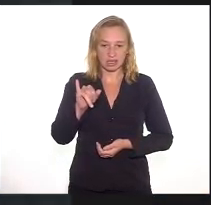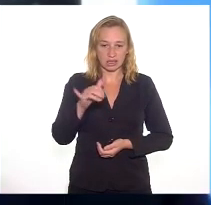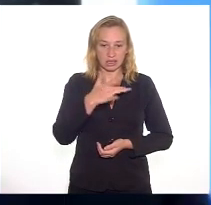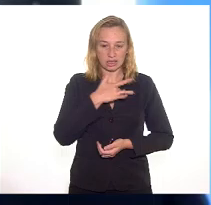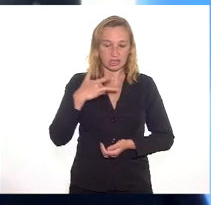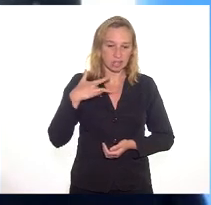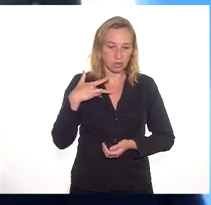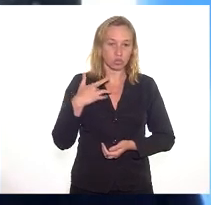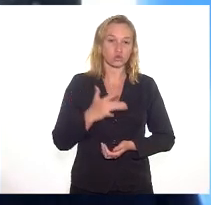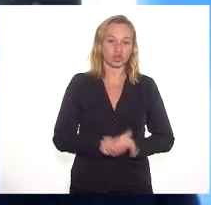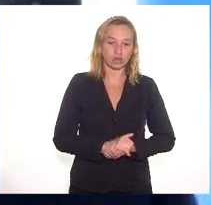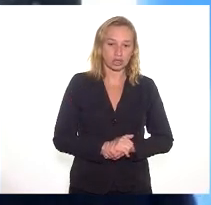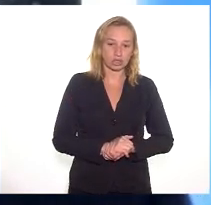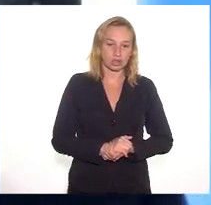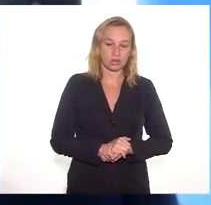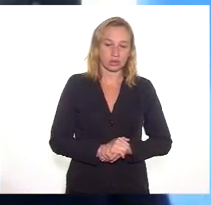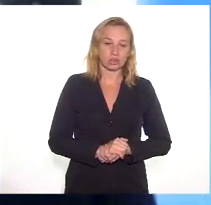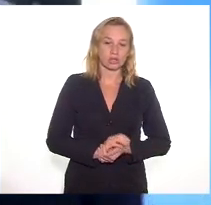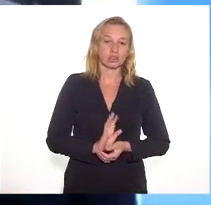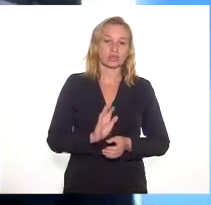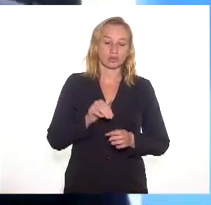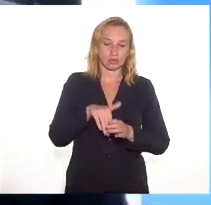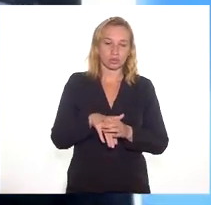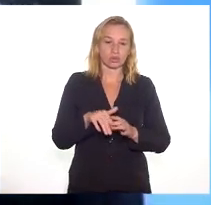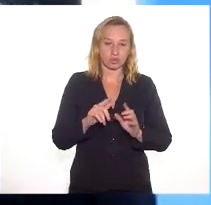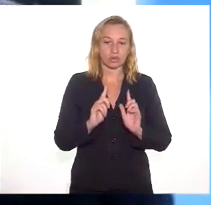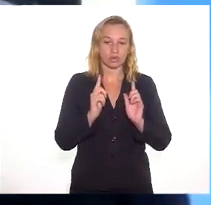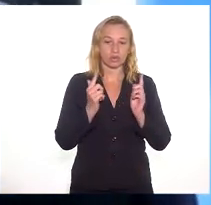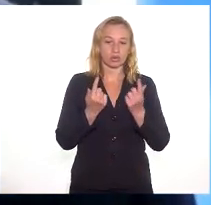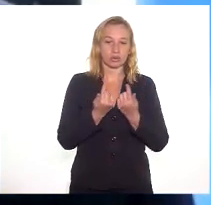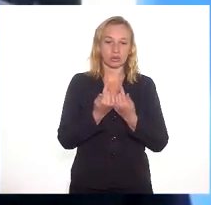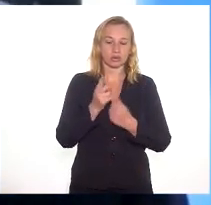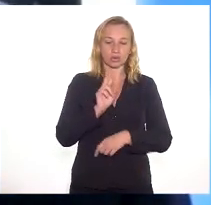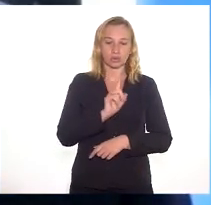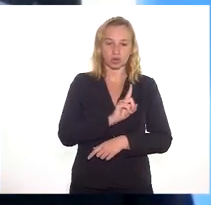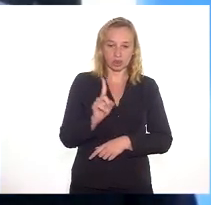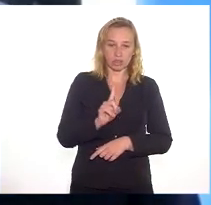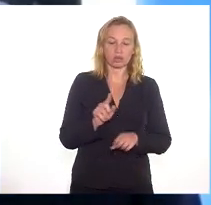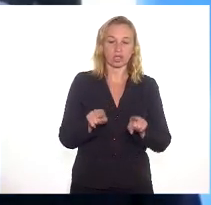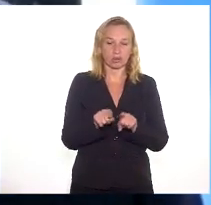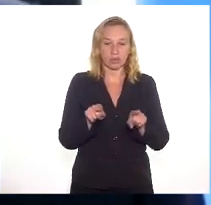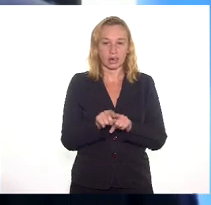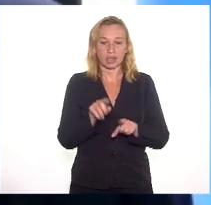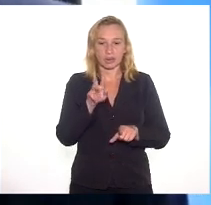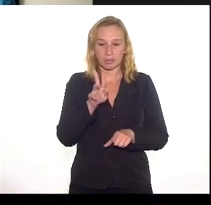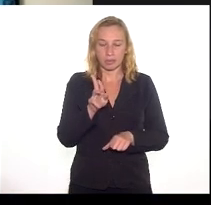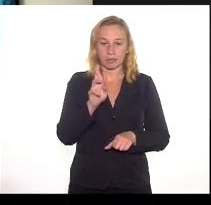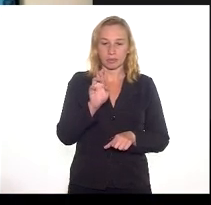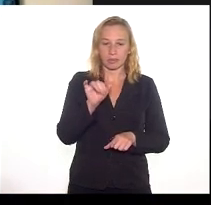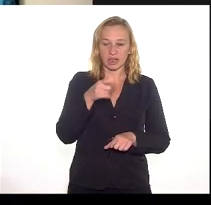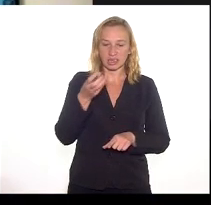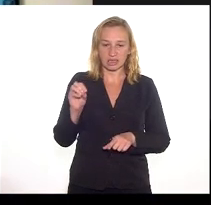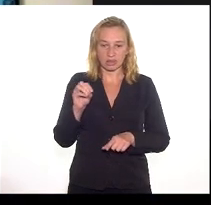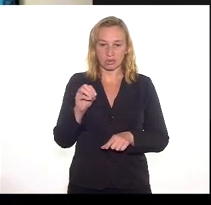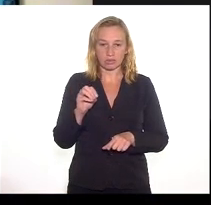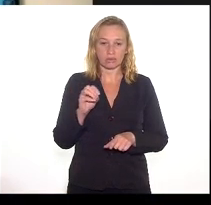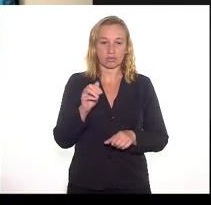Deputado Valdeci da Saúde está não no grupo e o deputado Brazão também acabou de votar. Ok, não.